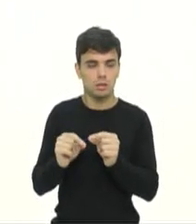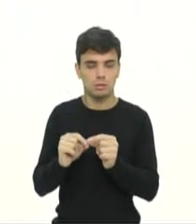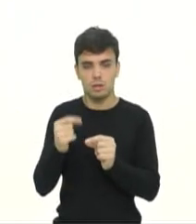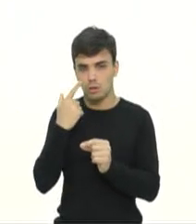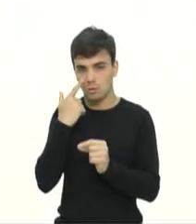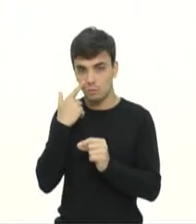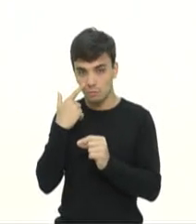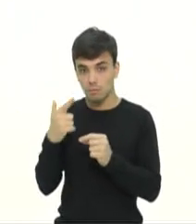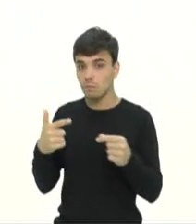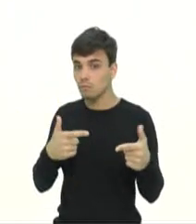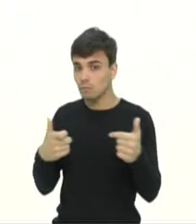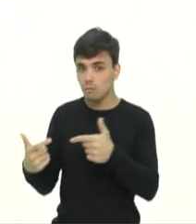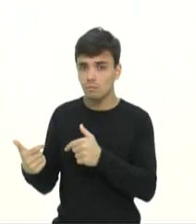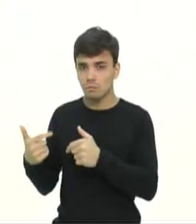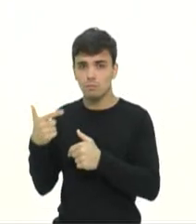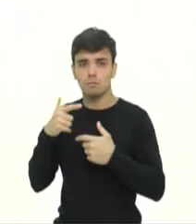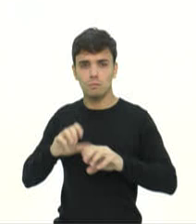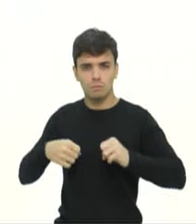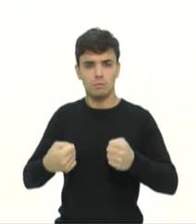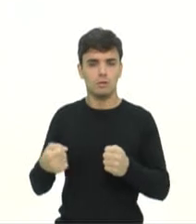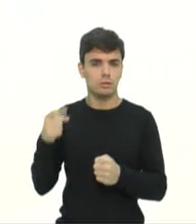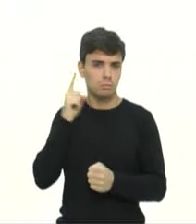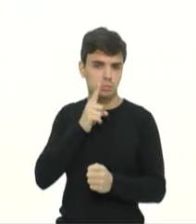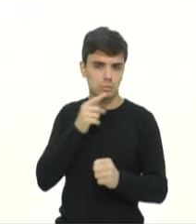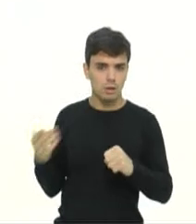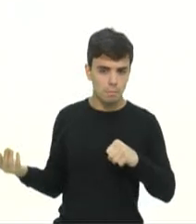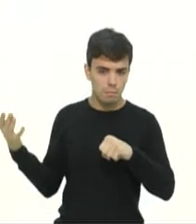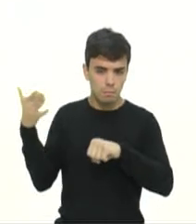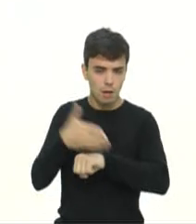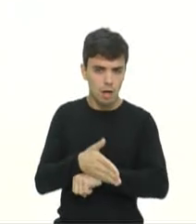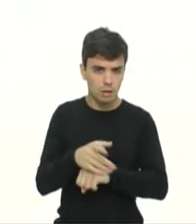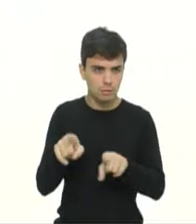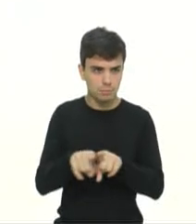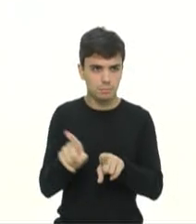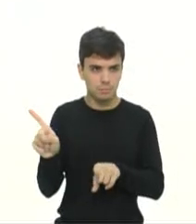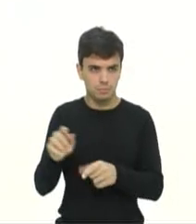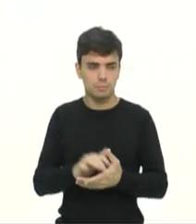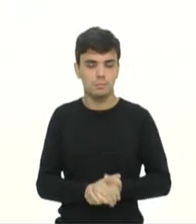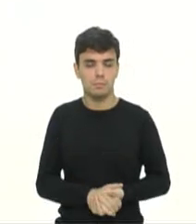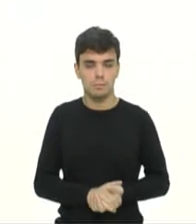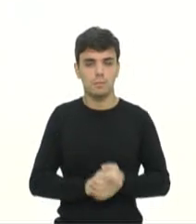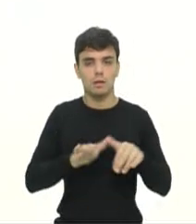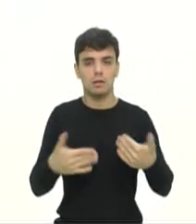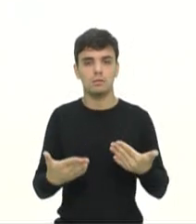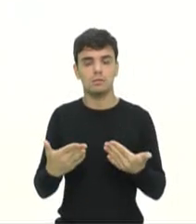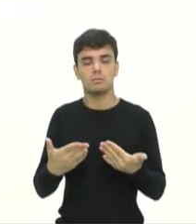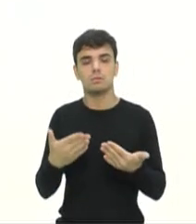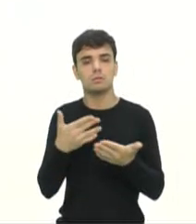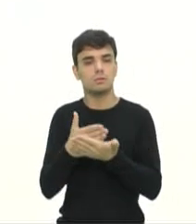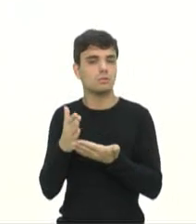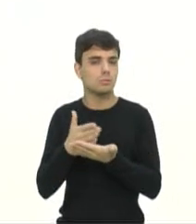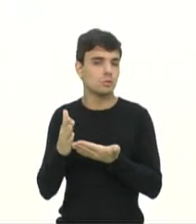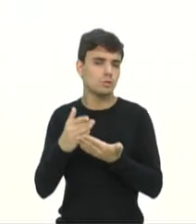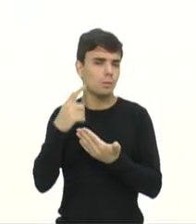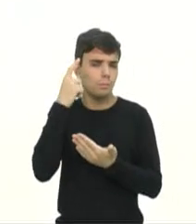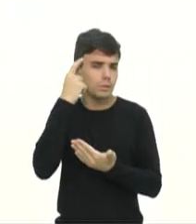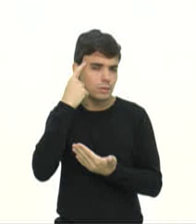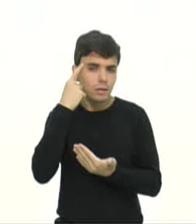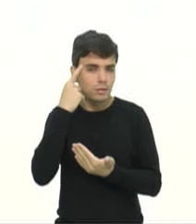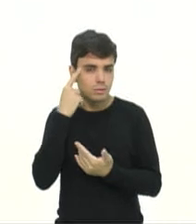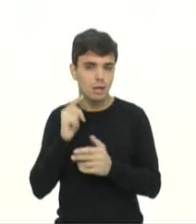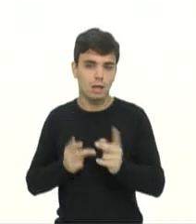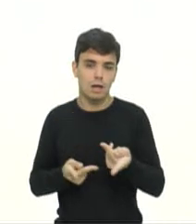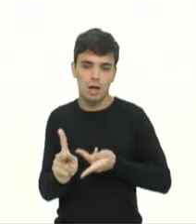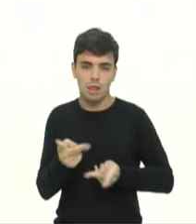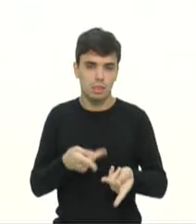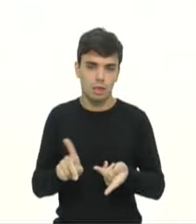e proibiram a sua prática. Alunos da Funakoshi então convenceram que o karatê era inofensivo. Além disso, alguns soldados